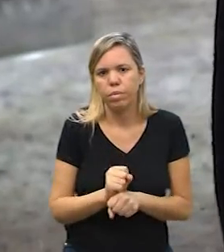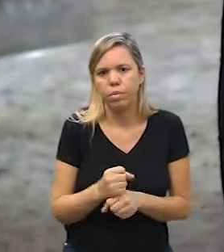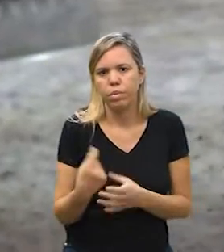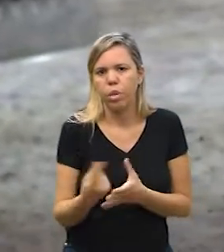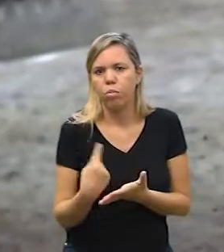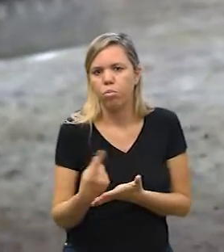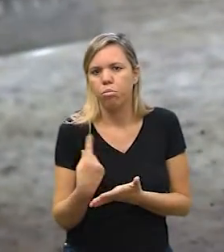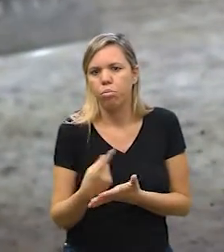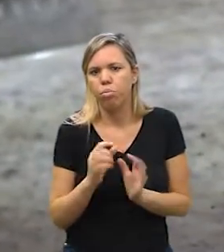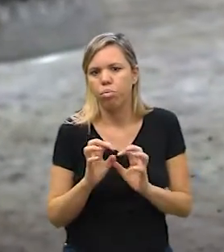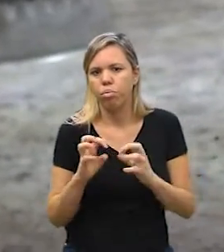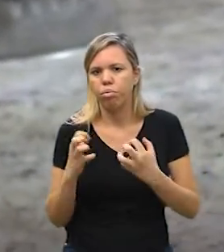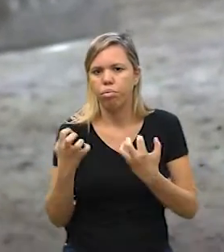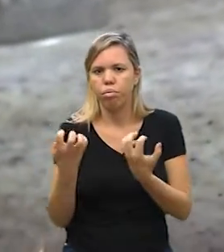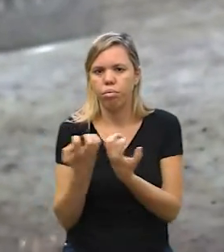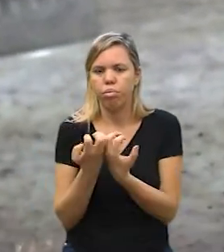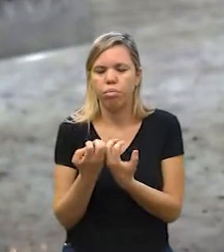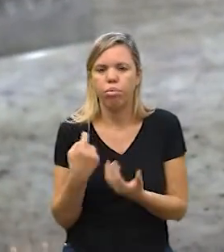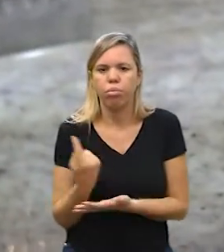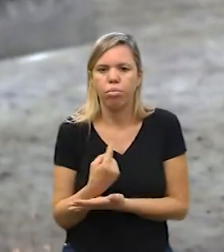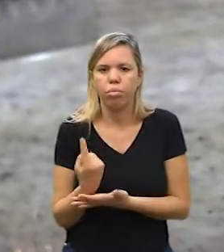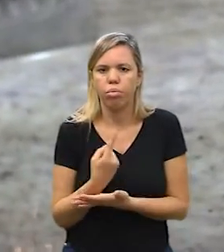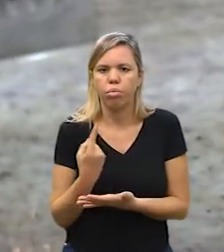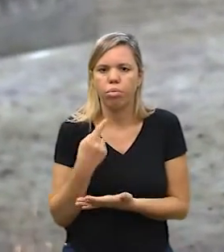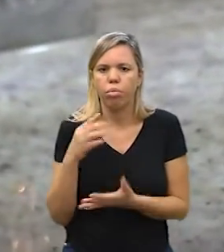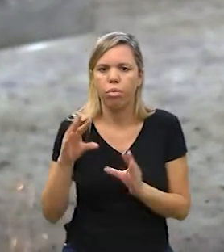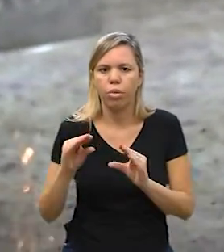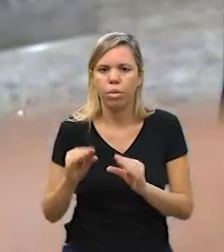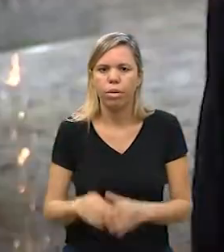você vai processar as abóboras cozidas.